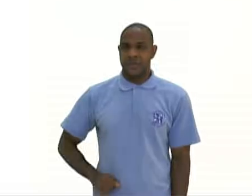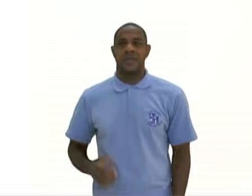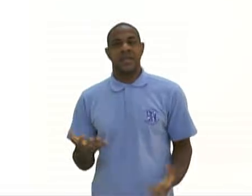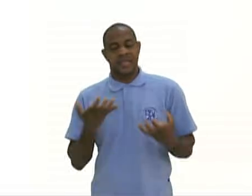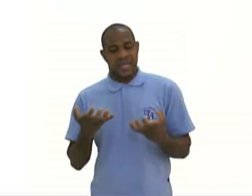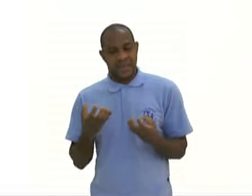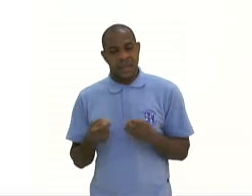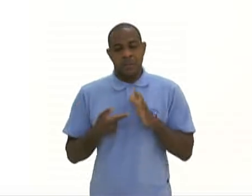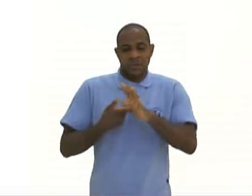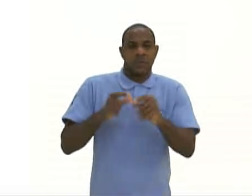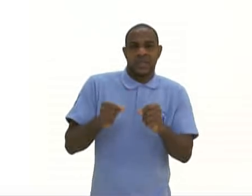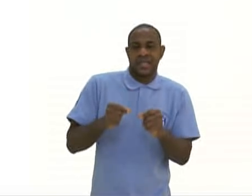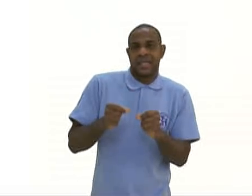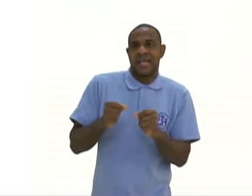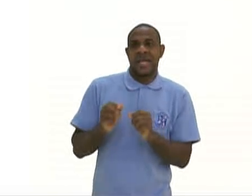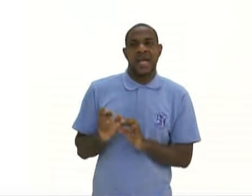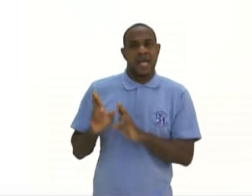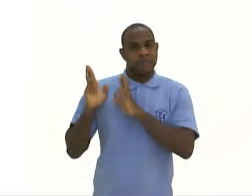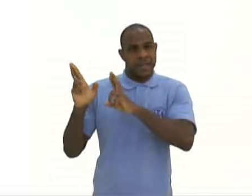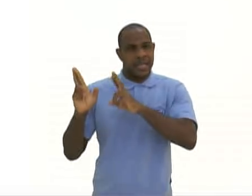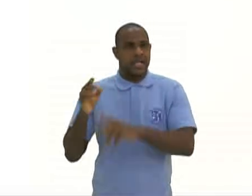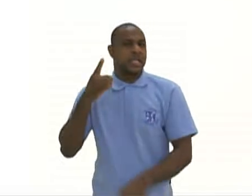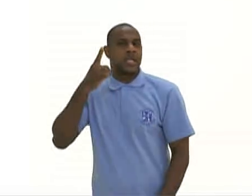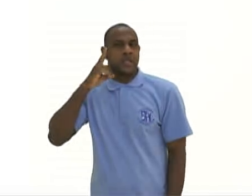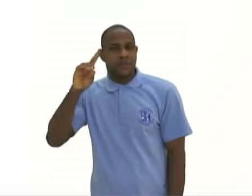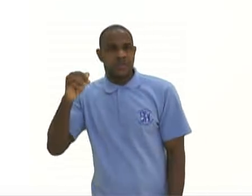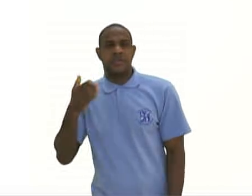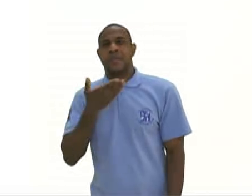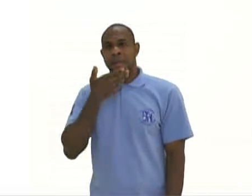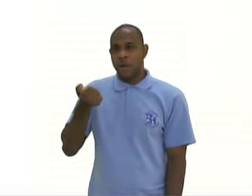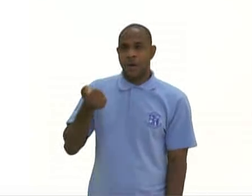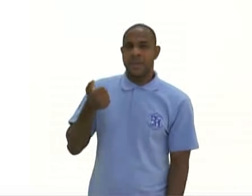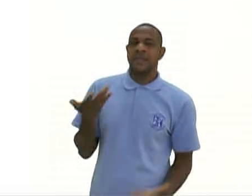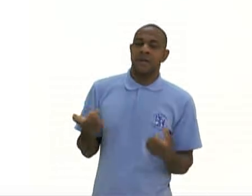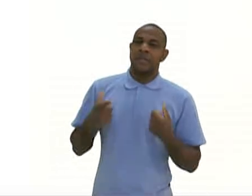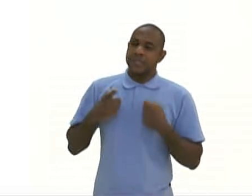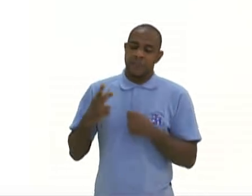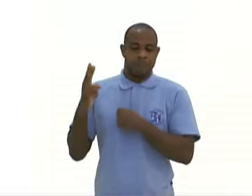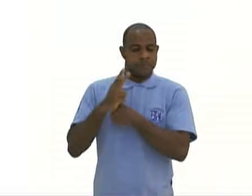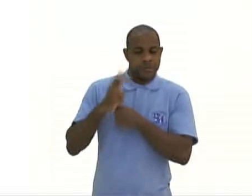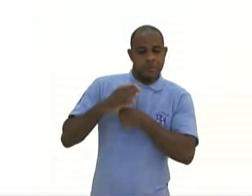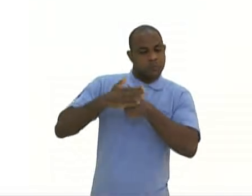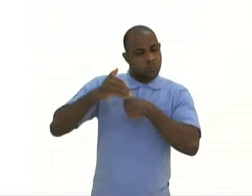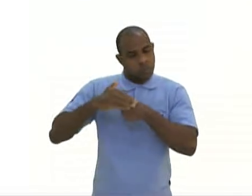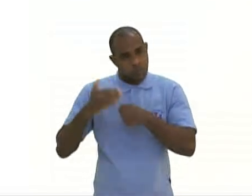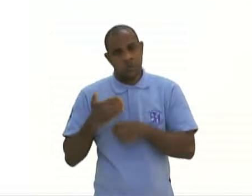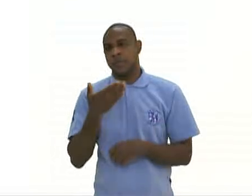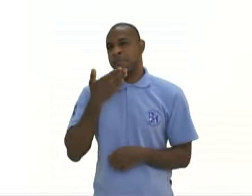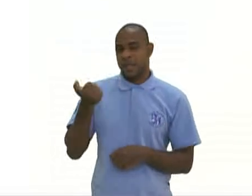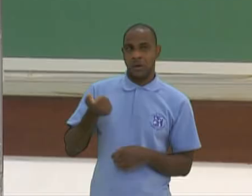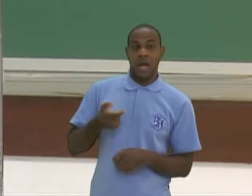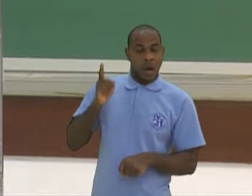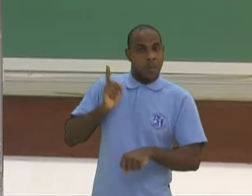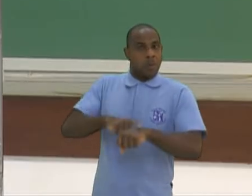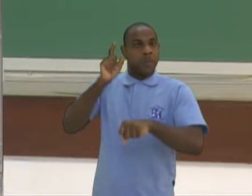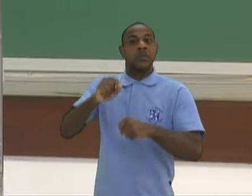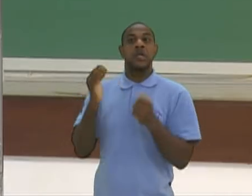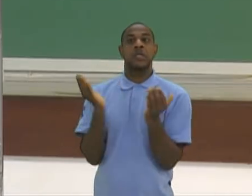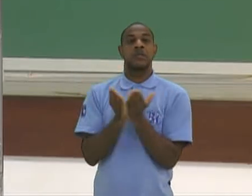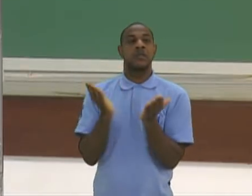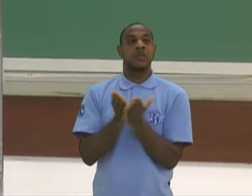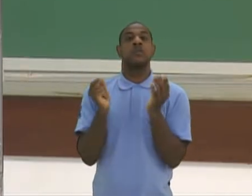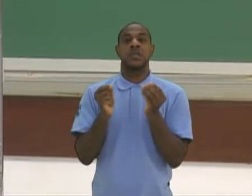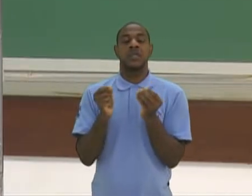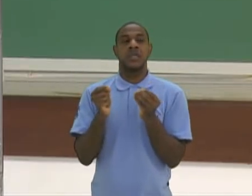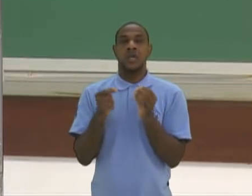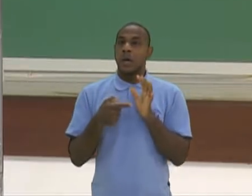até porque aquele contexto de crise. Então passaram a buscar conforto em outros momentos, em outras religiões. E é justamente nesse momento que o cristianismo vem